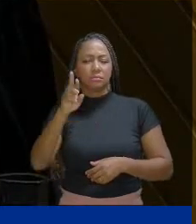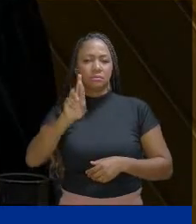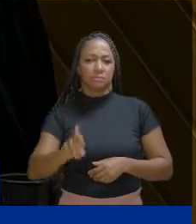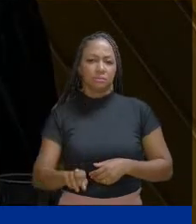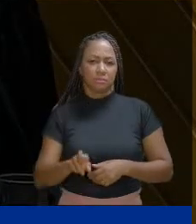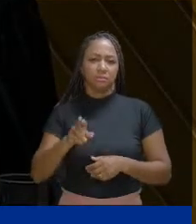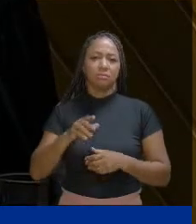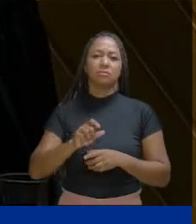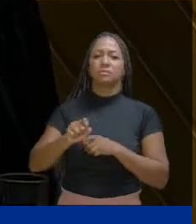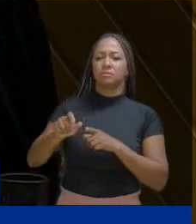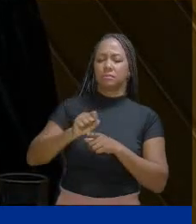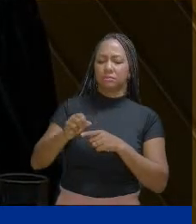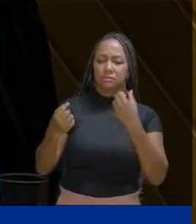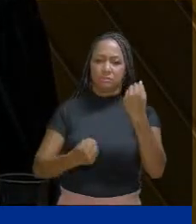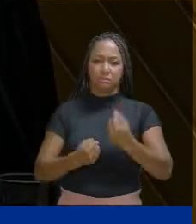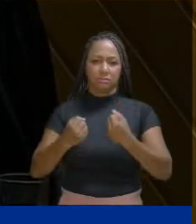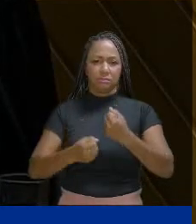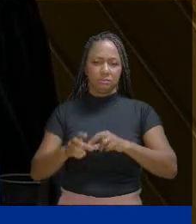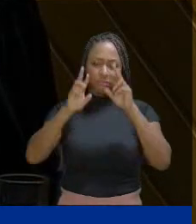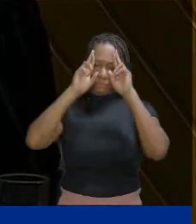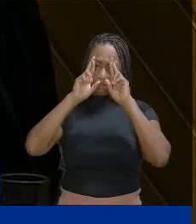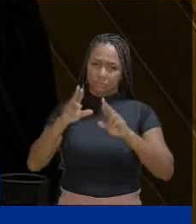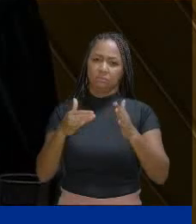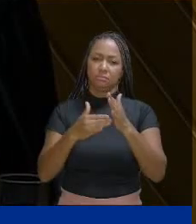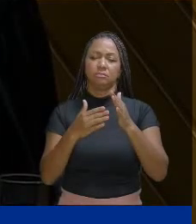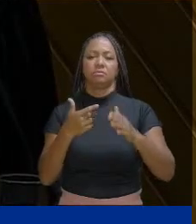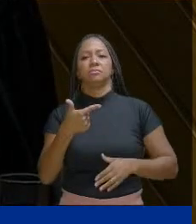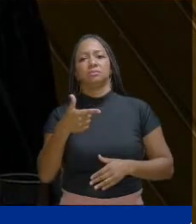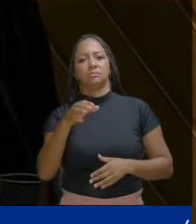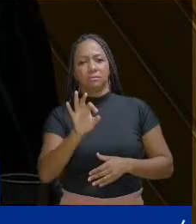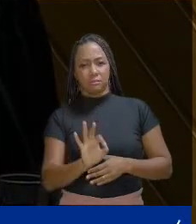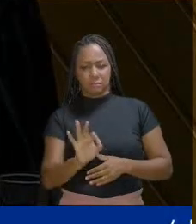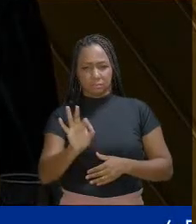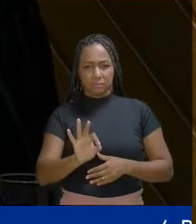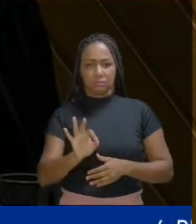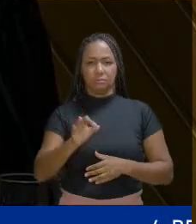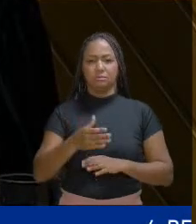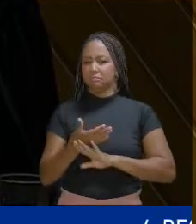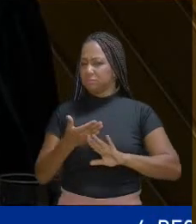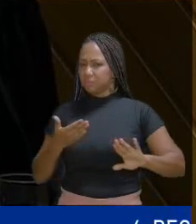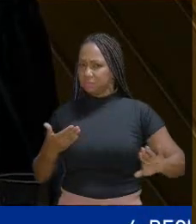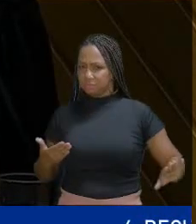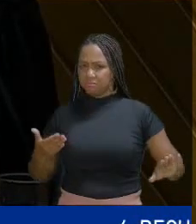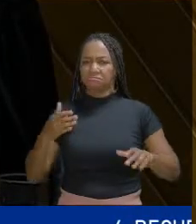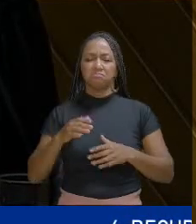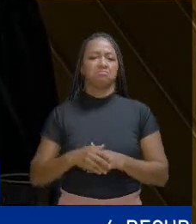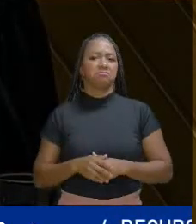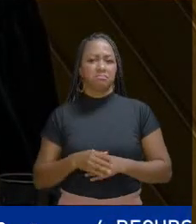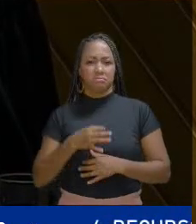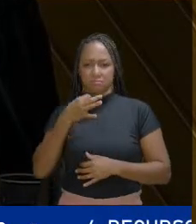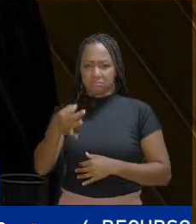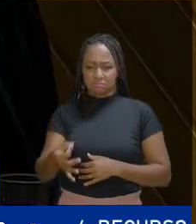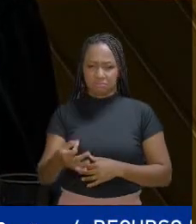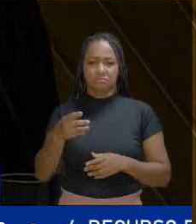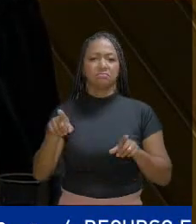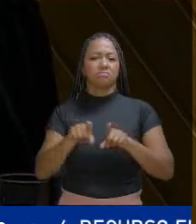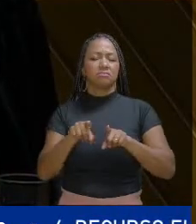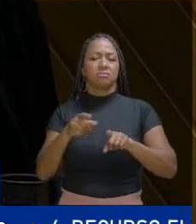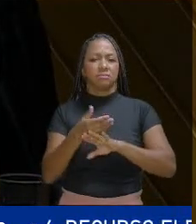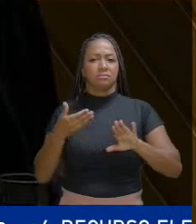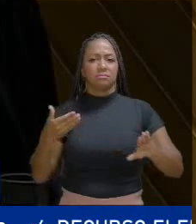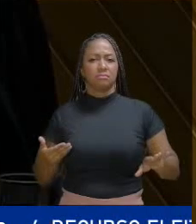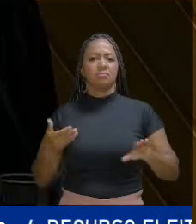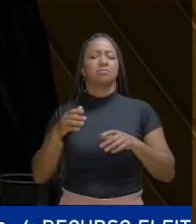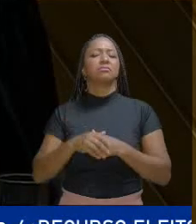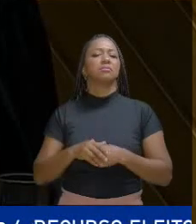2.294 para o aluguel de veículos, respeitando o limite de 20%. Assim, rejeito a alegação da recorrente. Igualmente, afasto